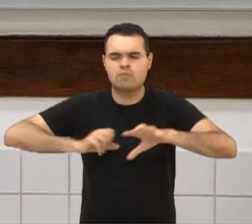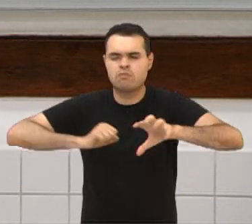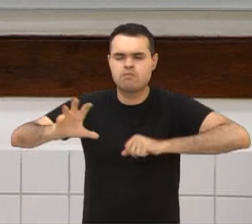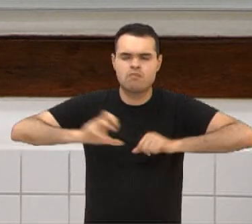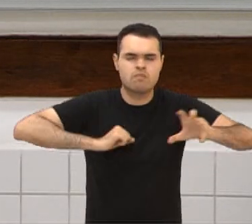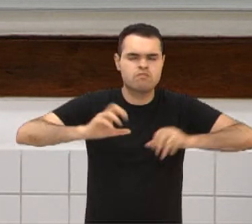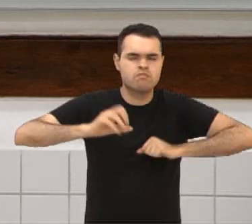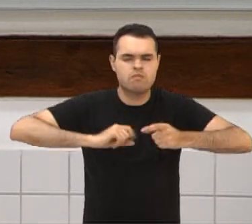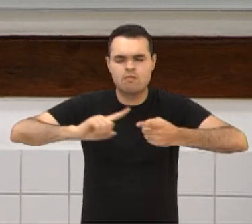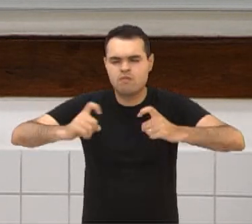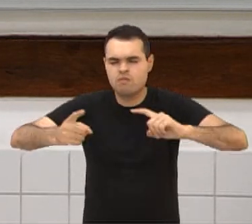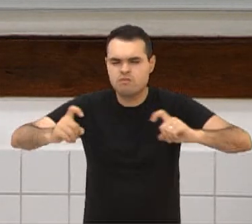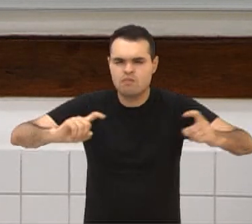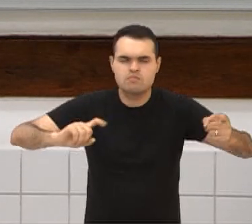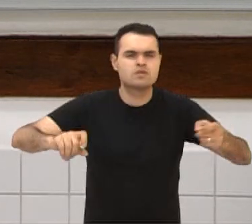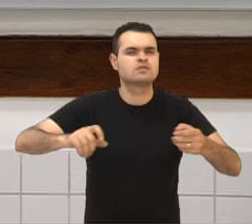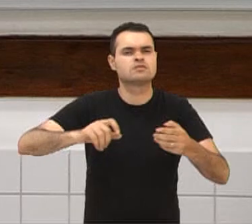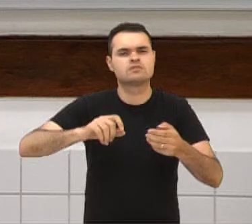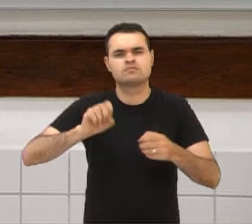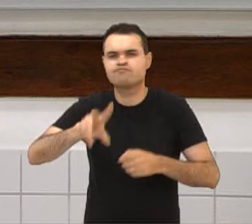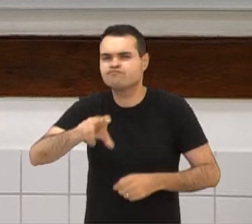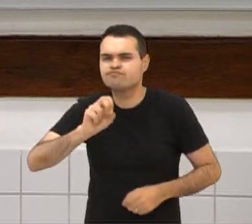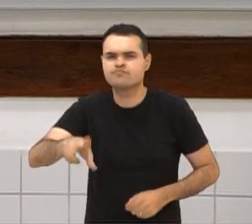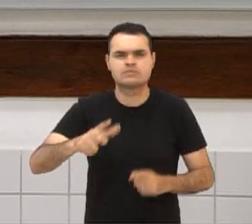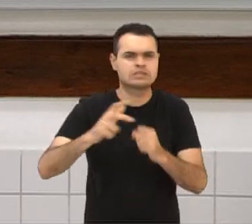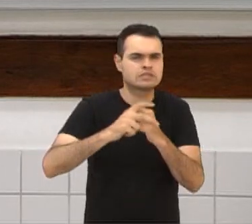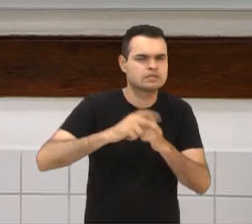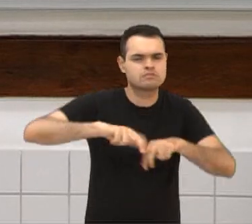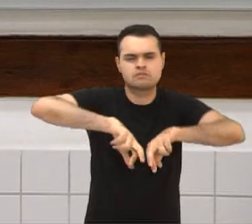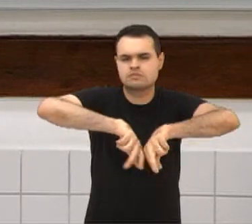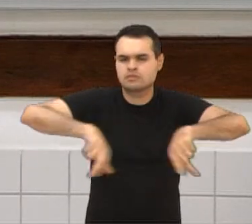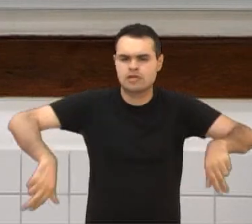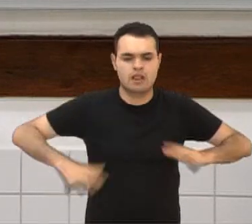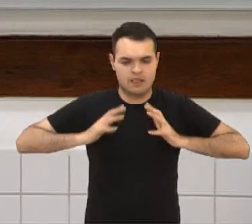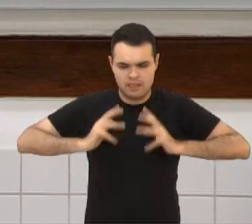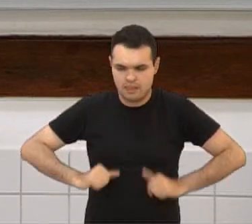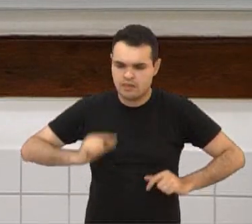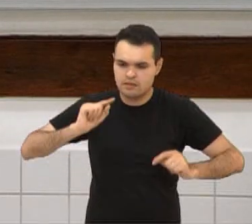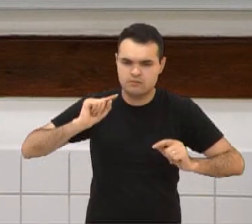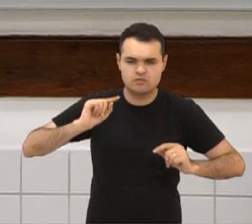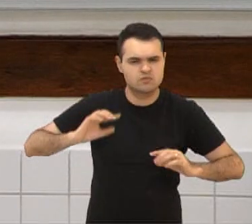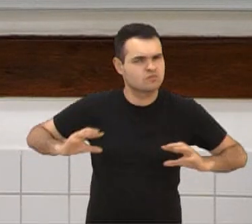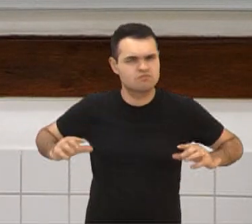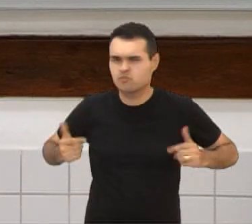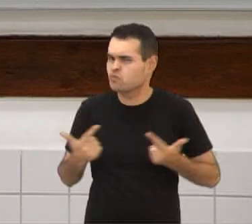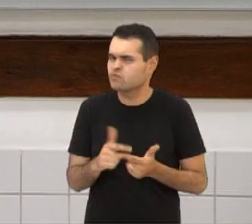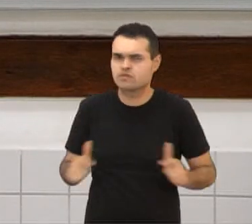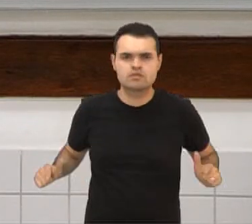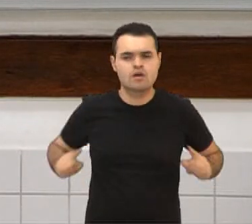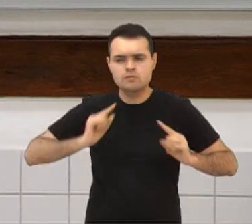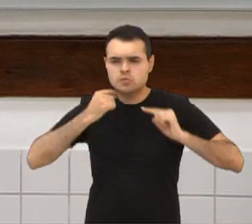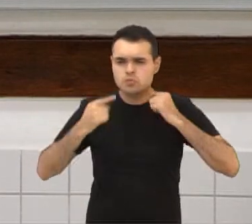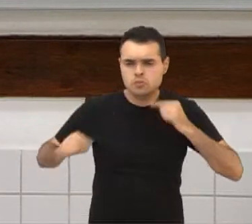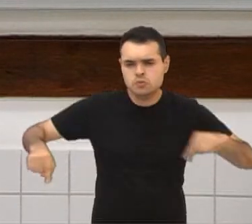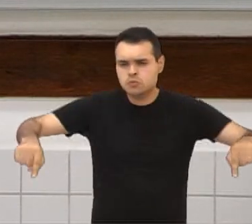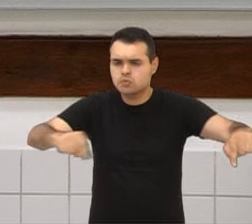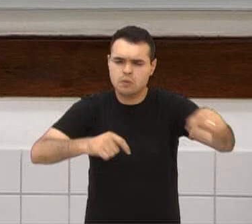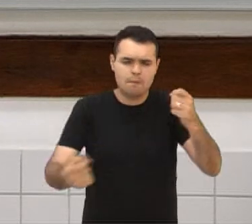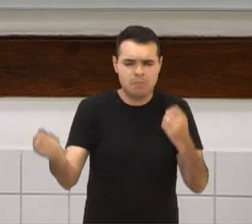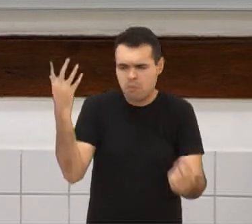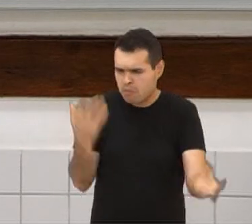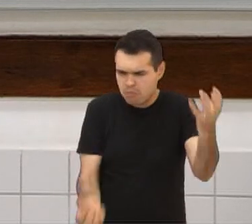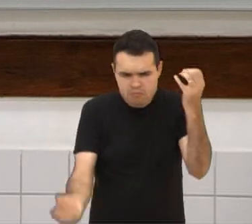aconteciam, muitas doenças, péssimas condições sanitárias, o que favorecia esse ambiente onde tinham várias doenças surgindo, ressurgindo,